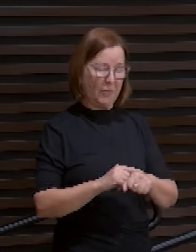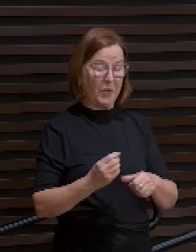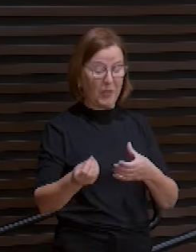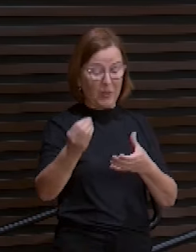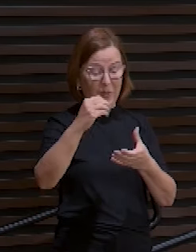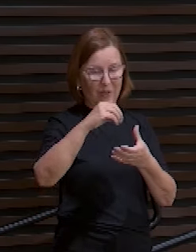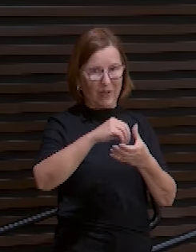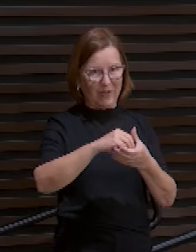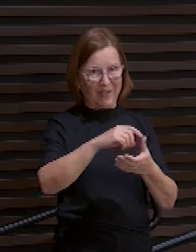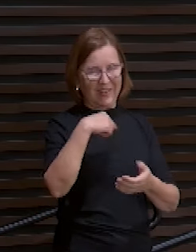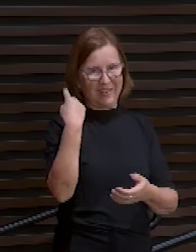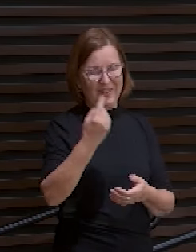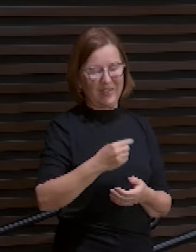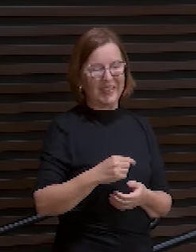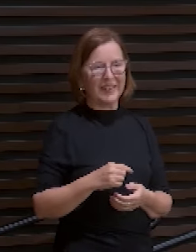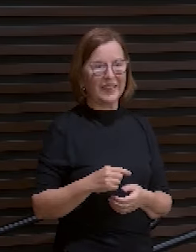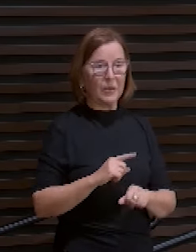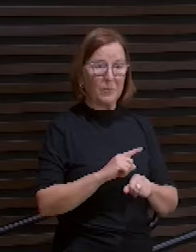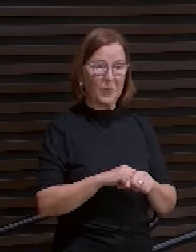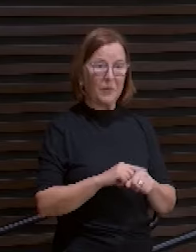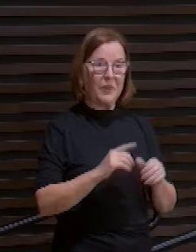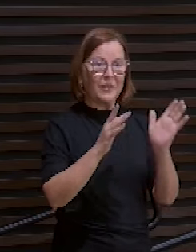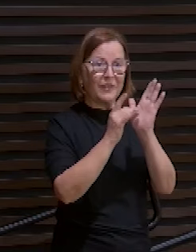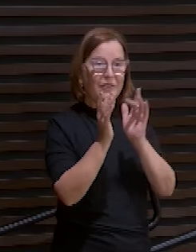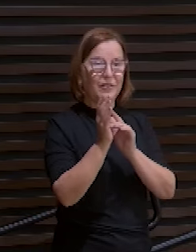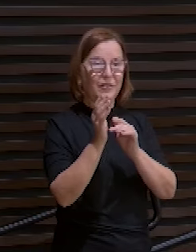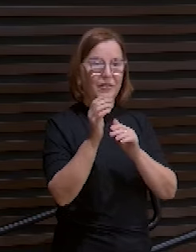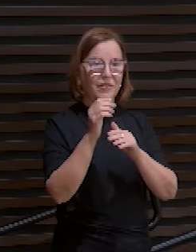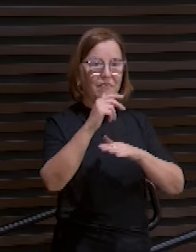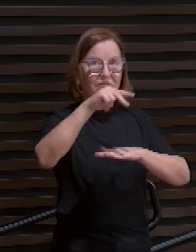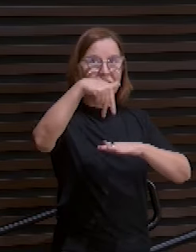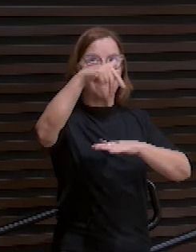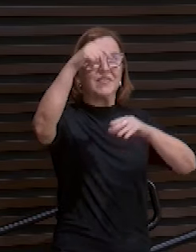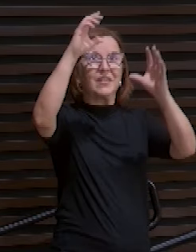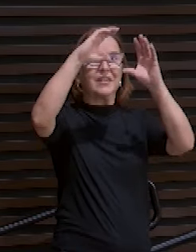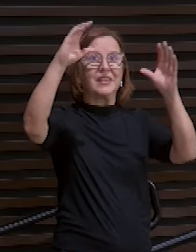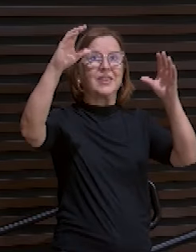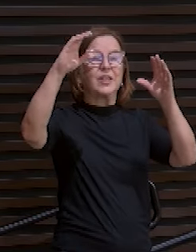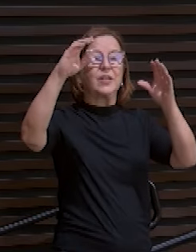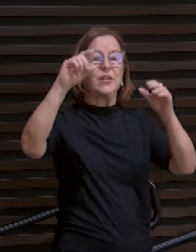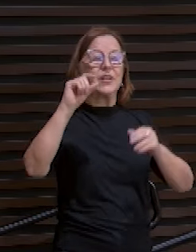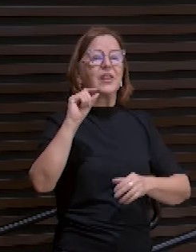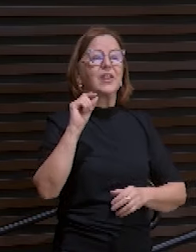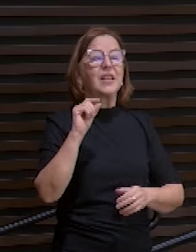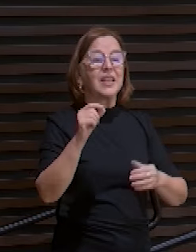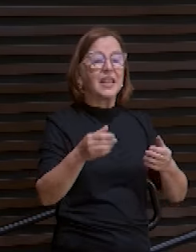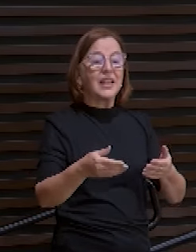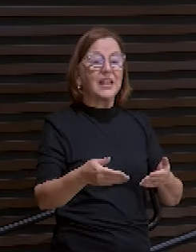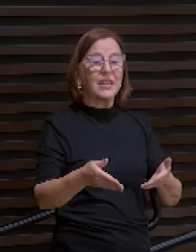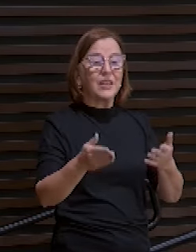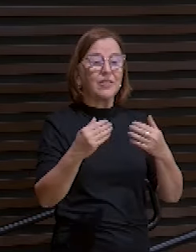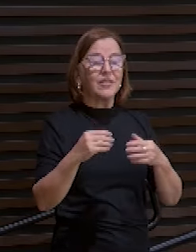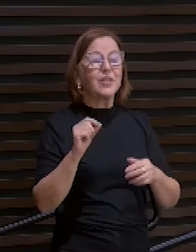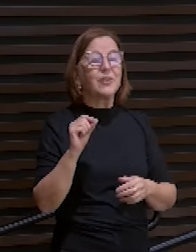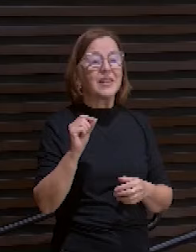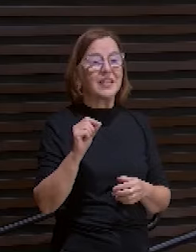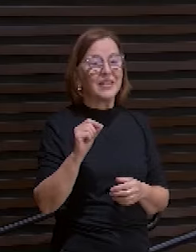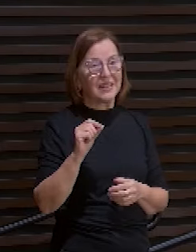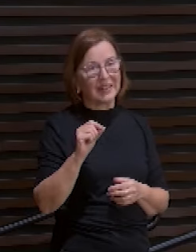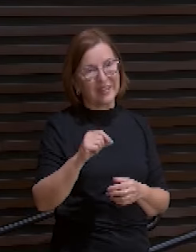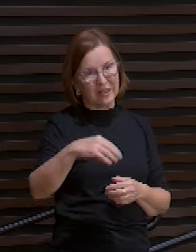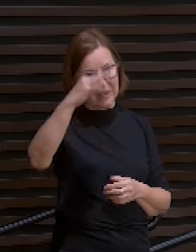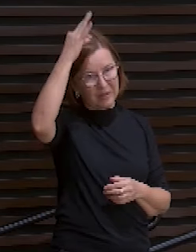Jesus foi assunto ao céu o que que ele nos deixou o espírito santo e para